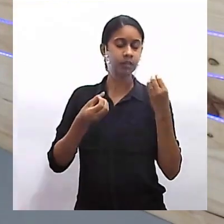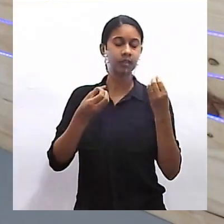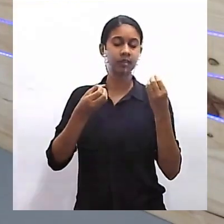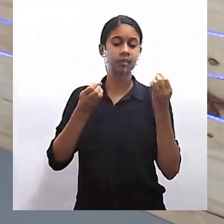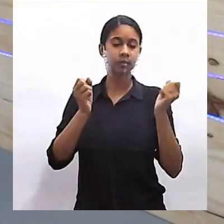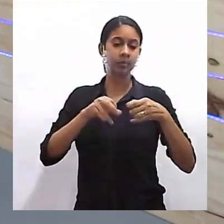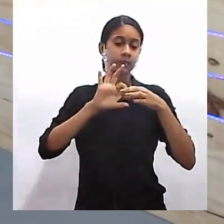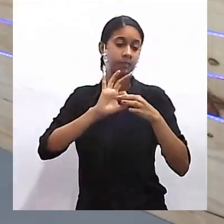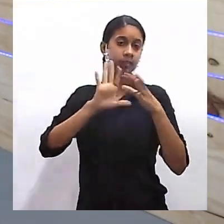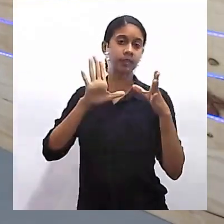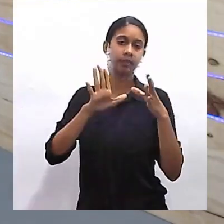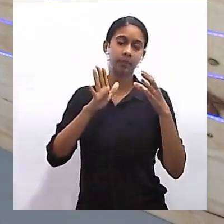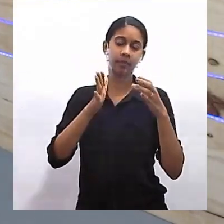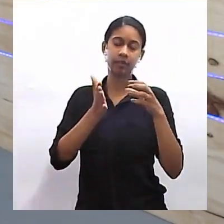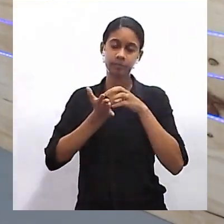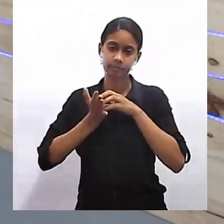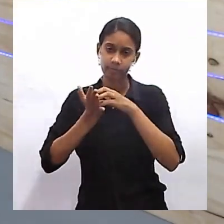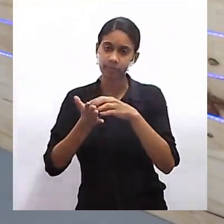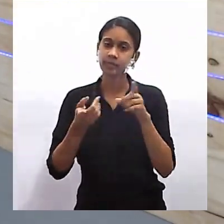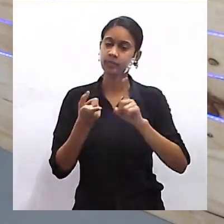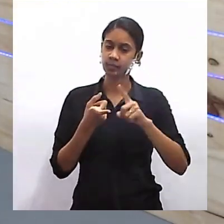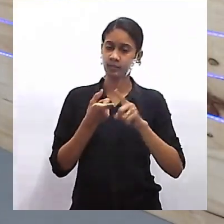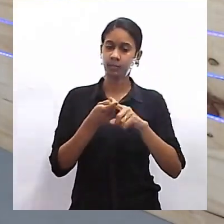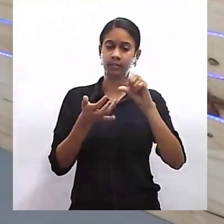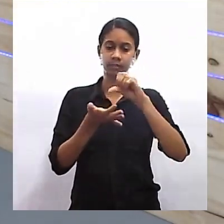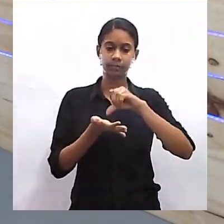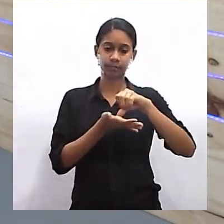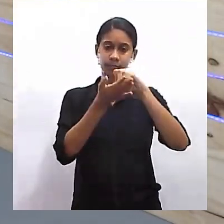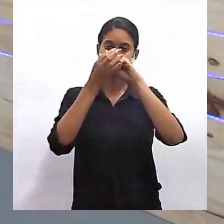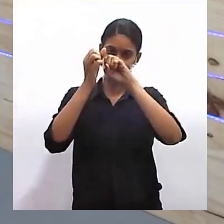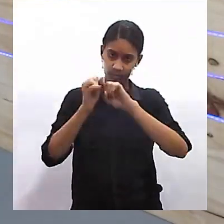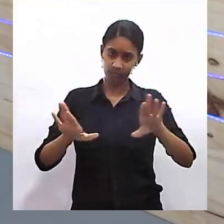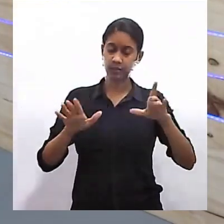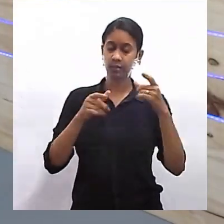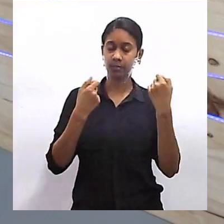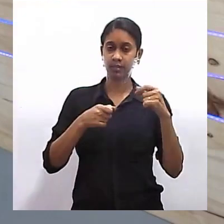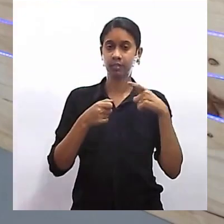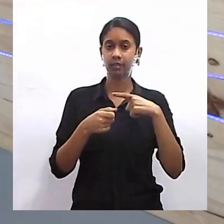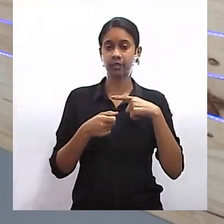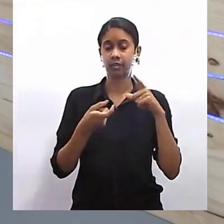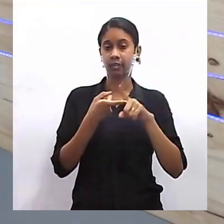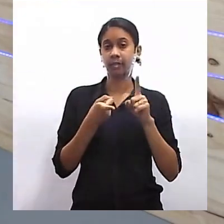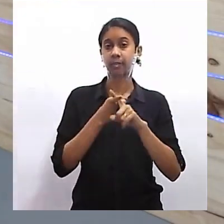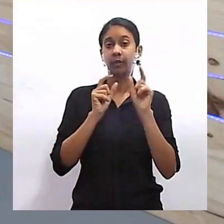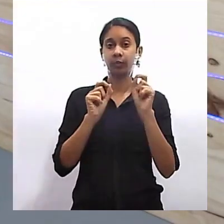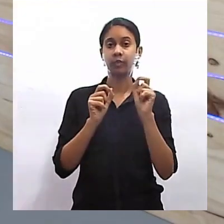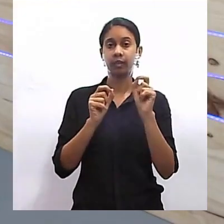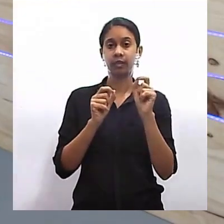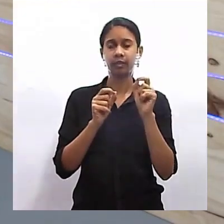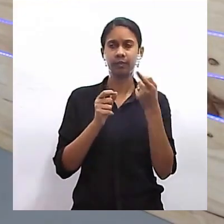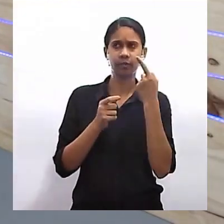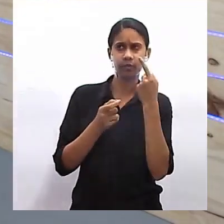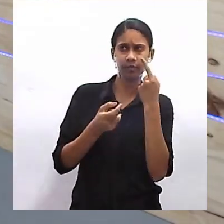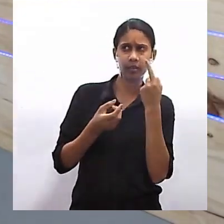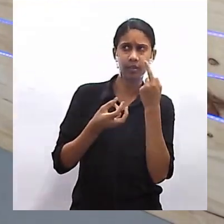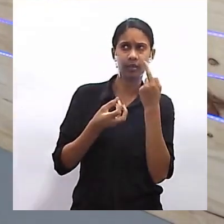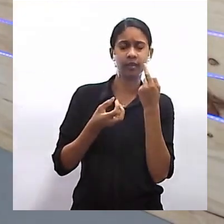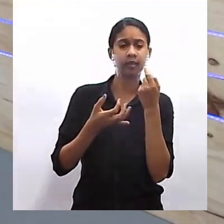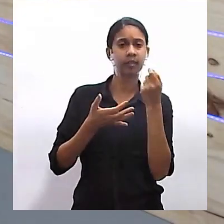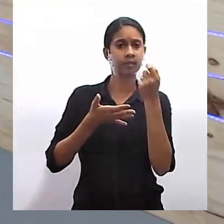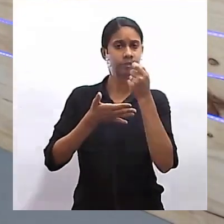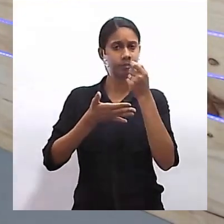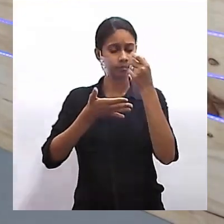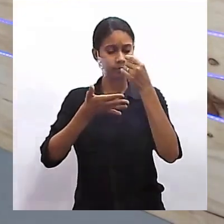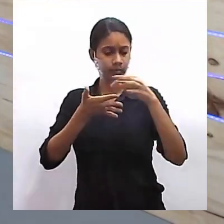Prestação de contas. Todo CD tem essa parte de prestação de contas. Por quê? Um exemplo, eu sou motorista, eu saio do CD para fazer uma